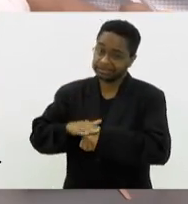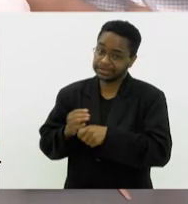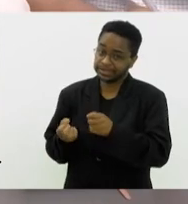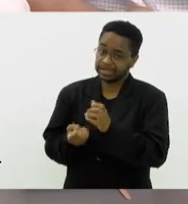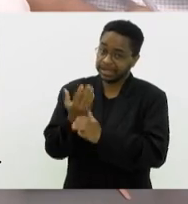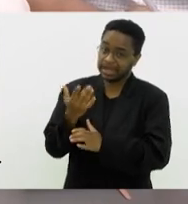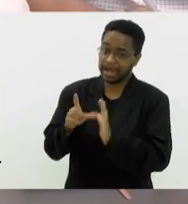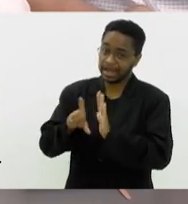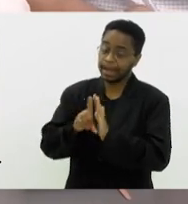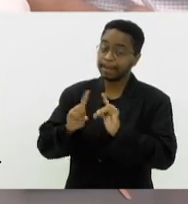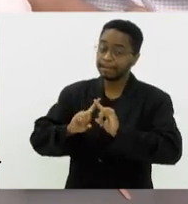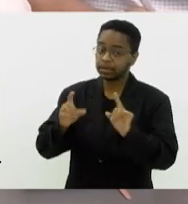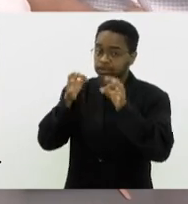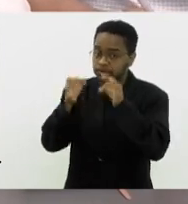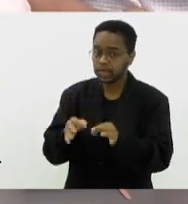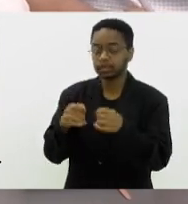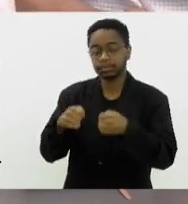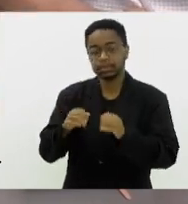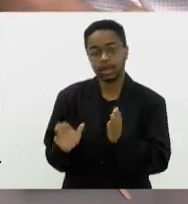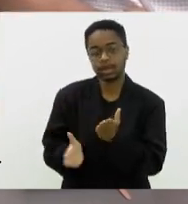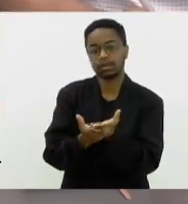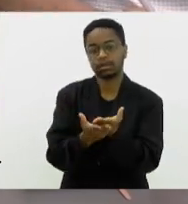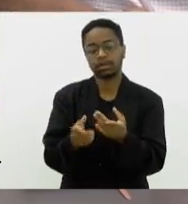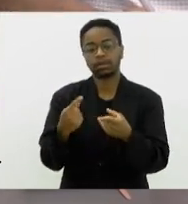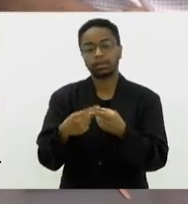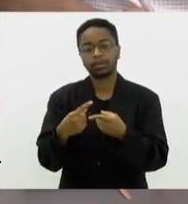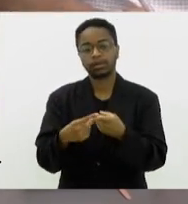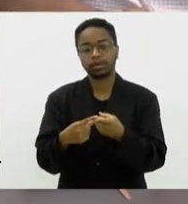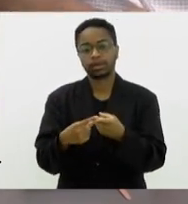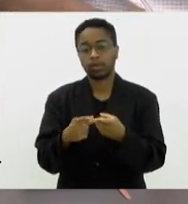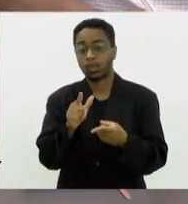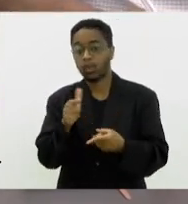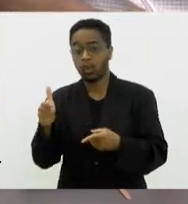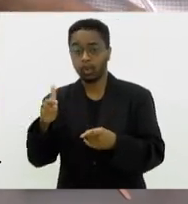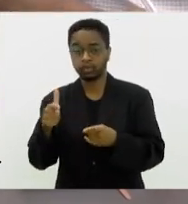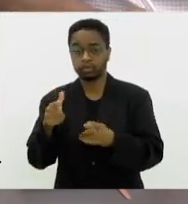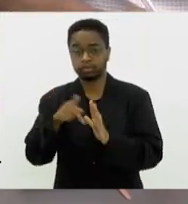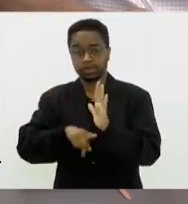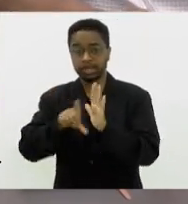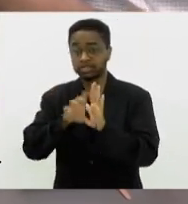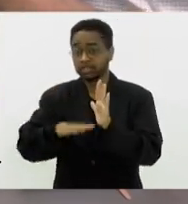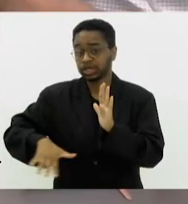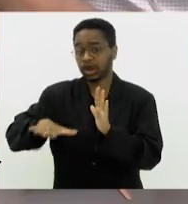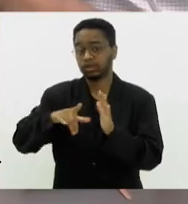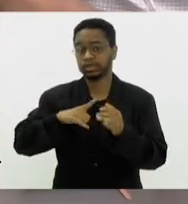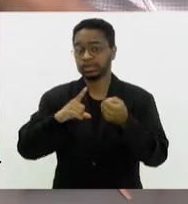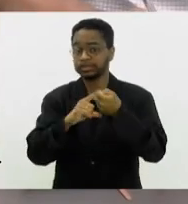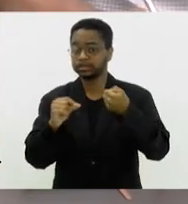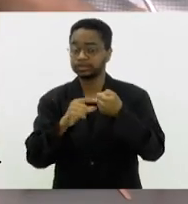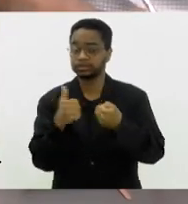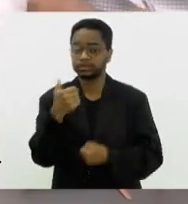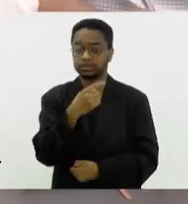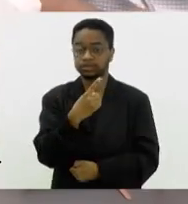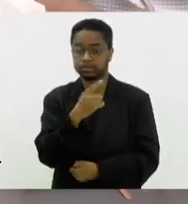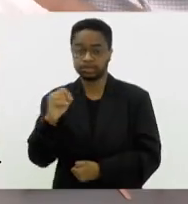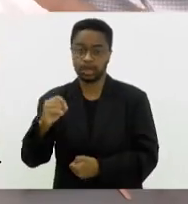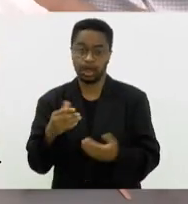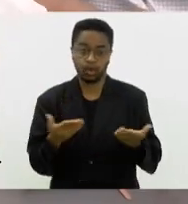própria. Mas o certo é anexar mesmo, porque o outro é um geral de 100 artigos. Esse é um